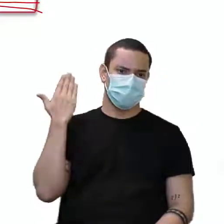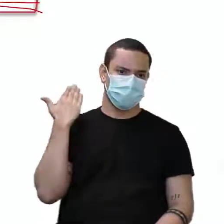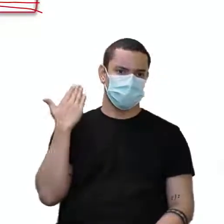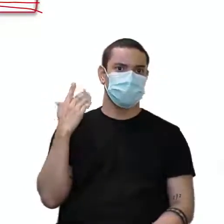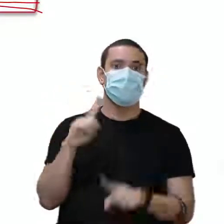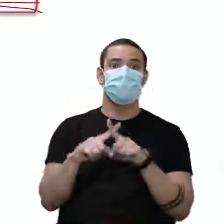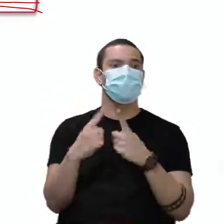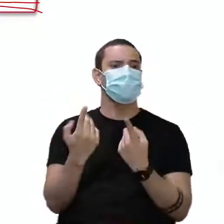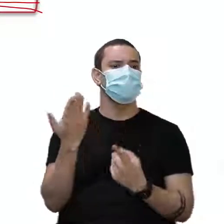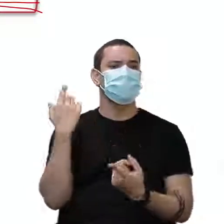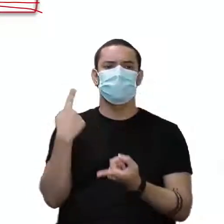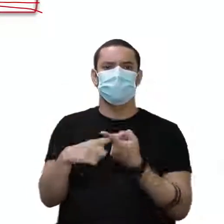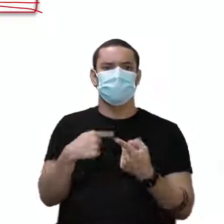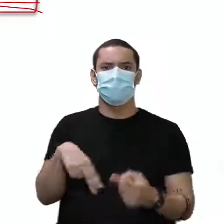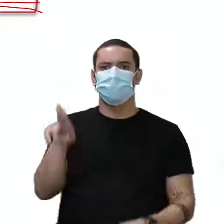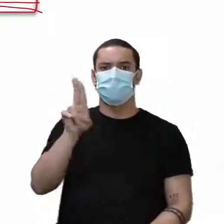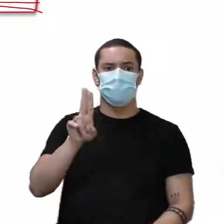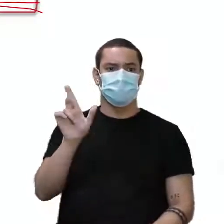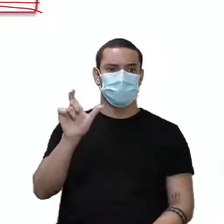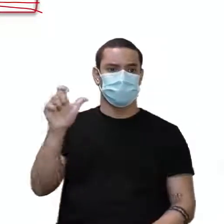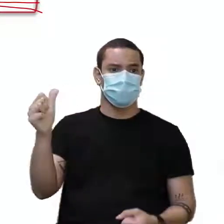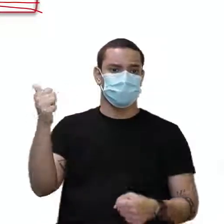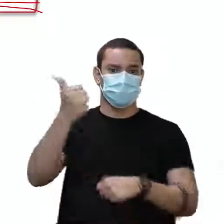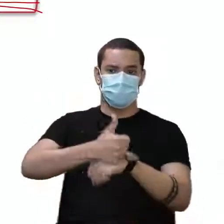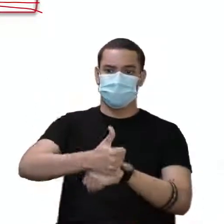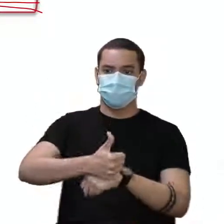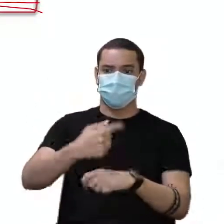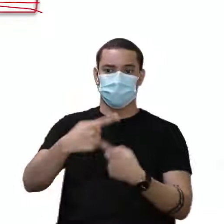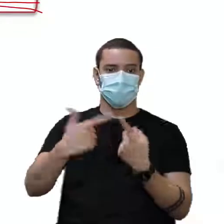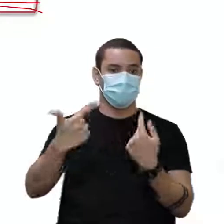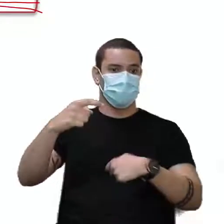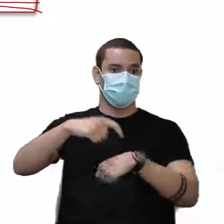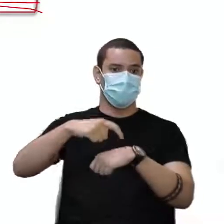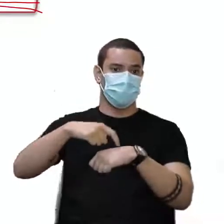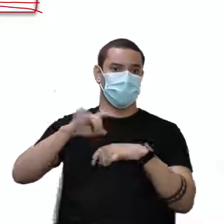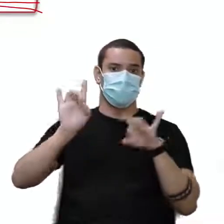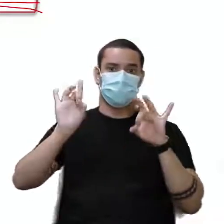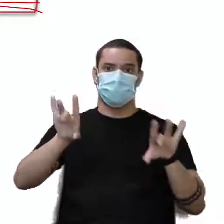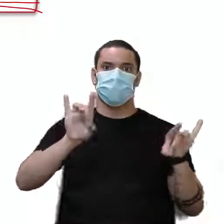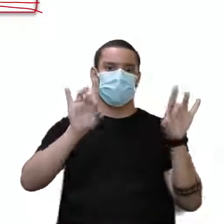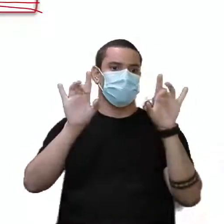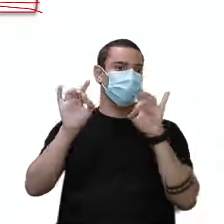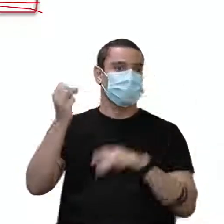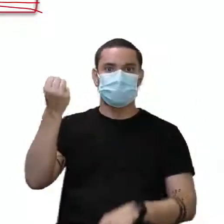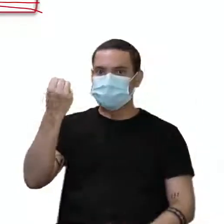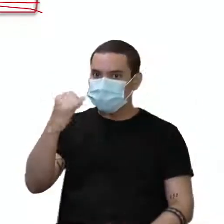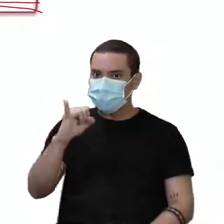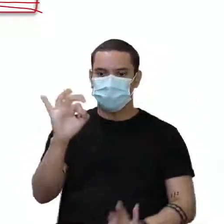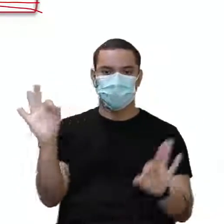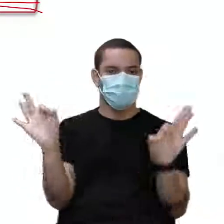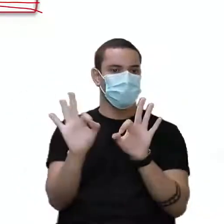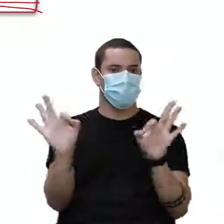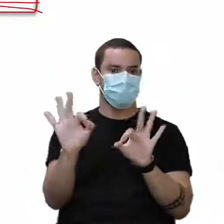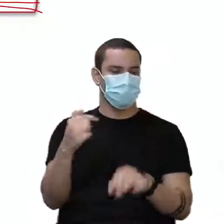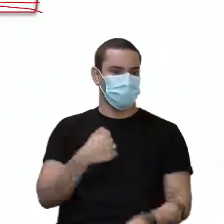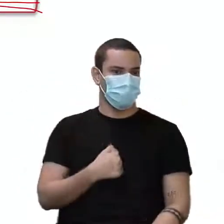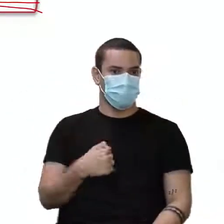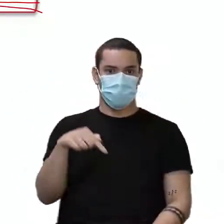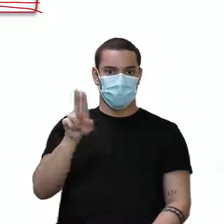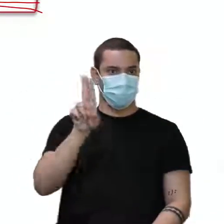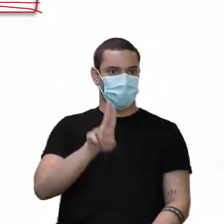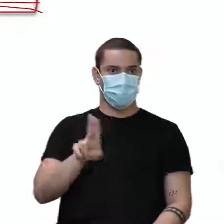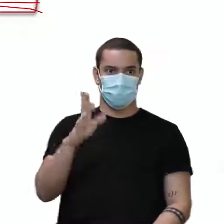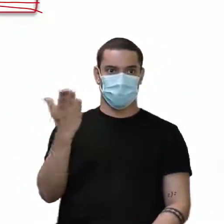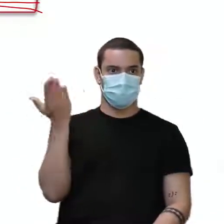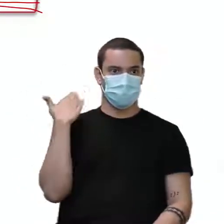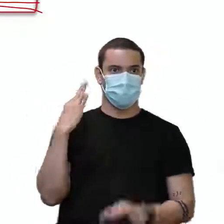Ah, vai ser passado porque eu não posso usar o simple past, porque não teve tempo específico. Se não teve tempo específico, você não vai